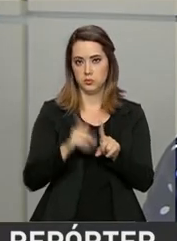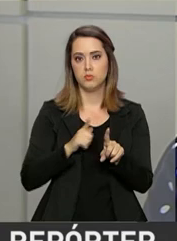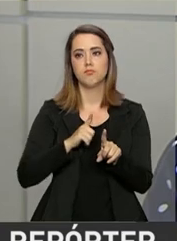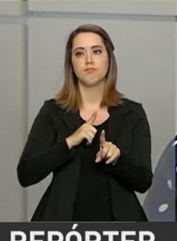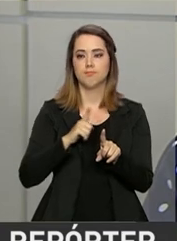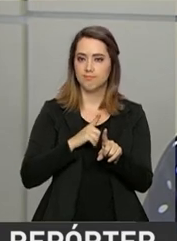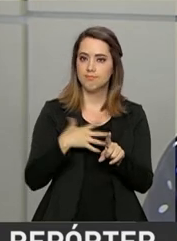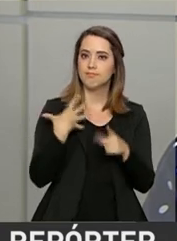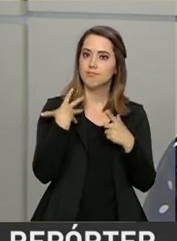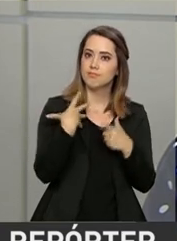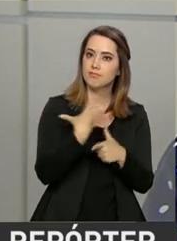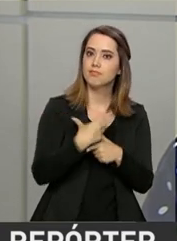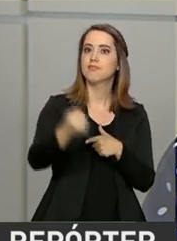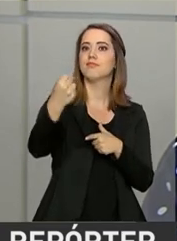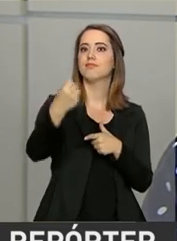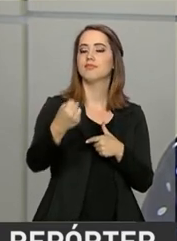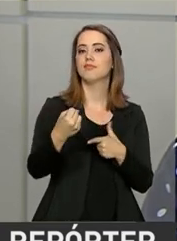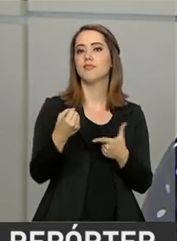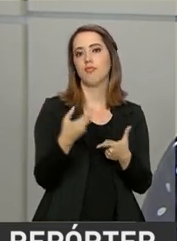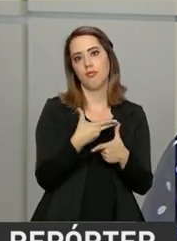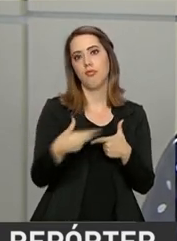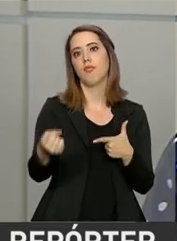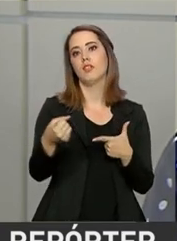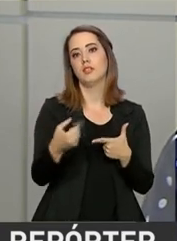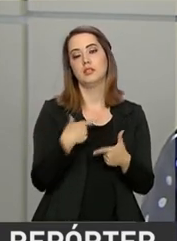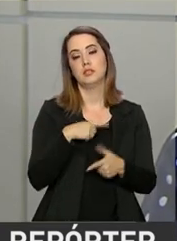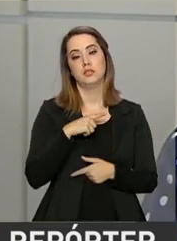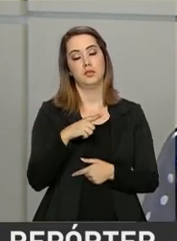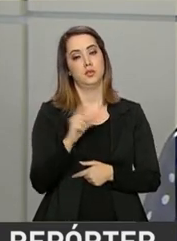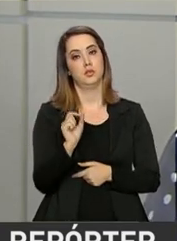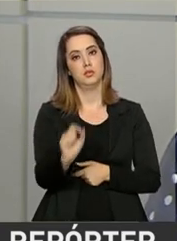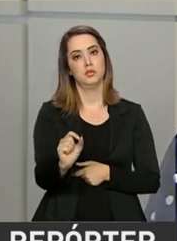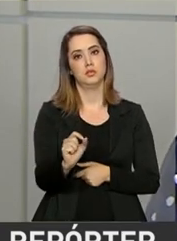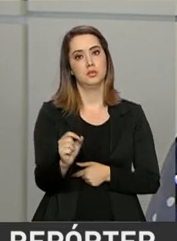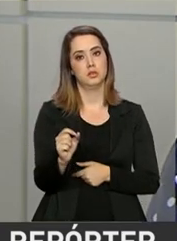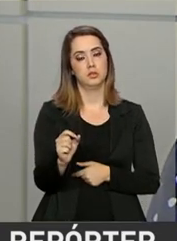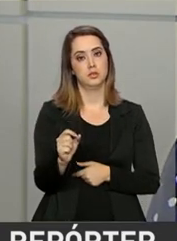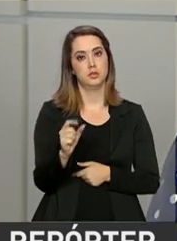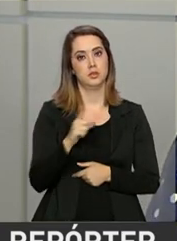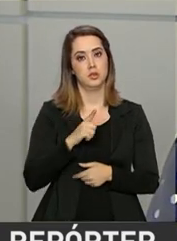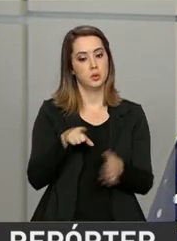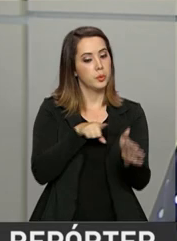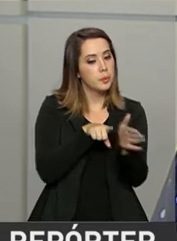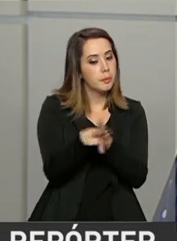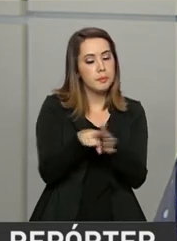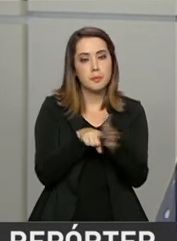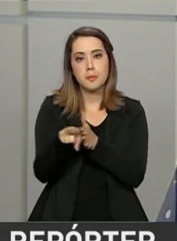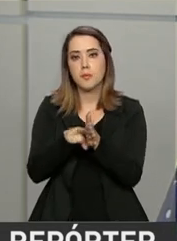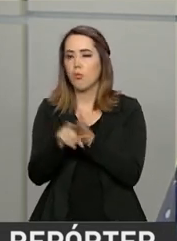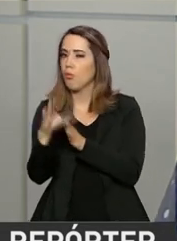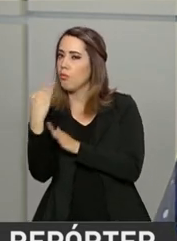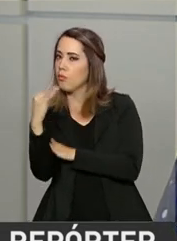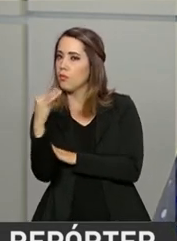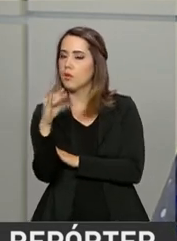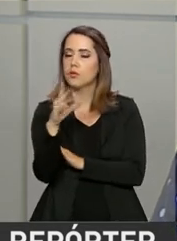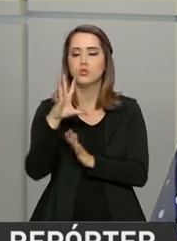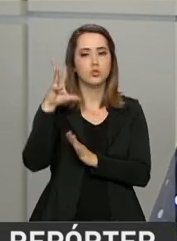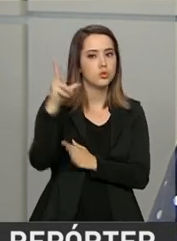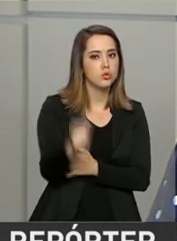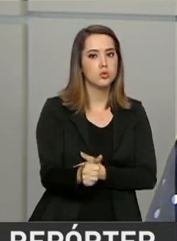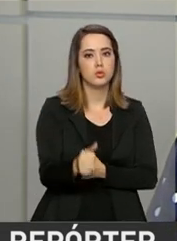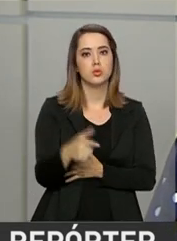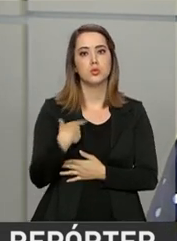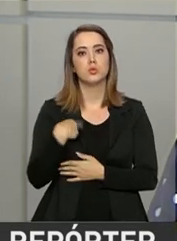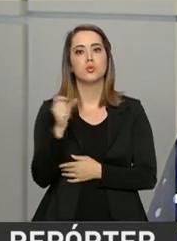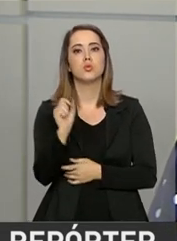ganha a medida em que a se tem um ganho na pesquisa científica de maneira geral quer dizer quantas